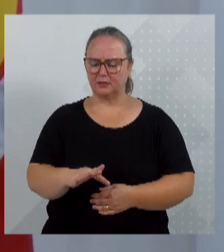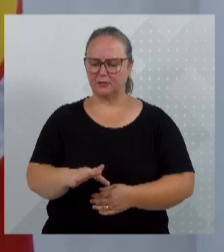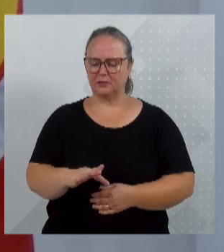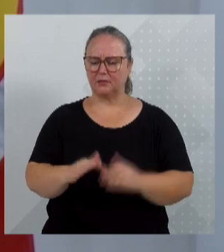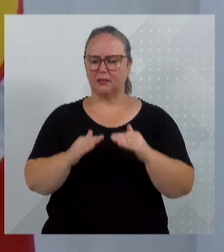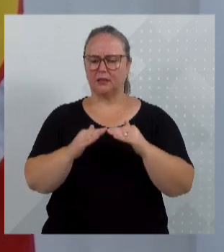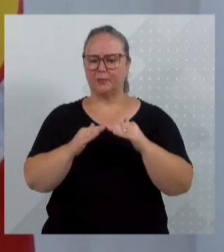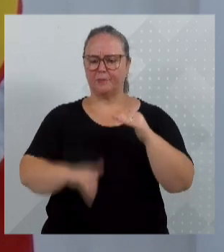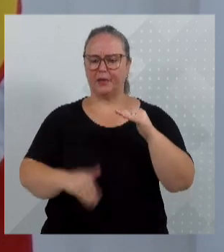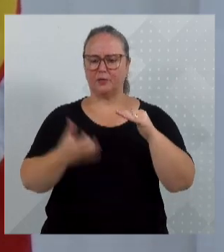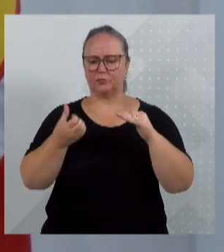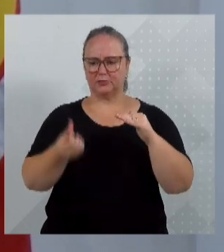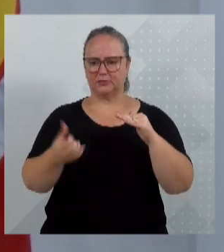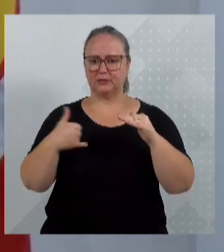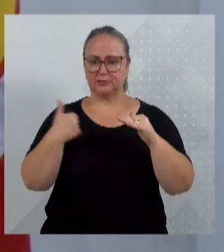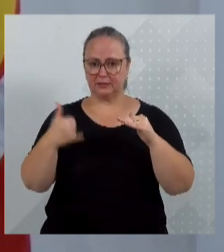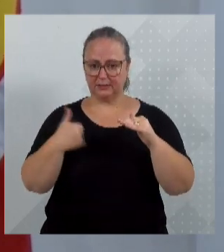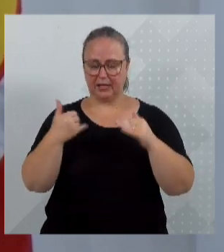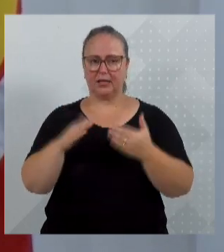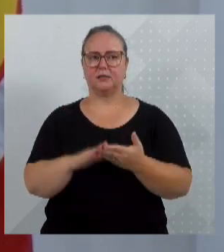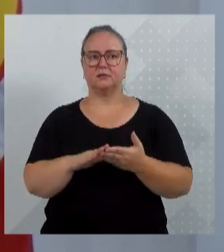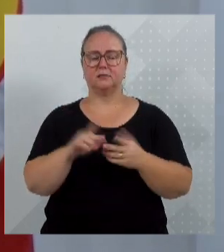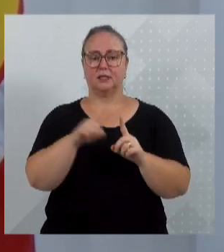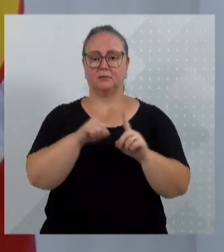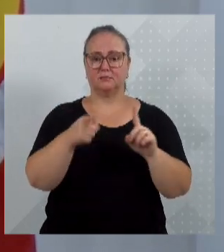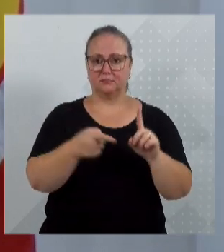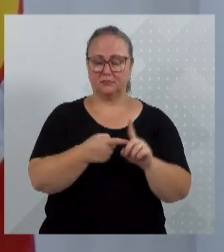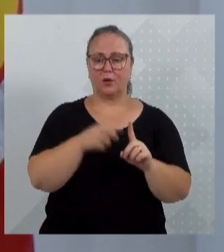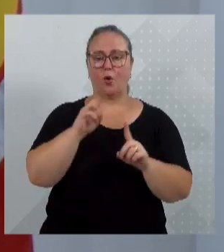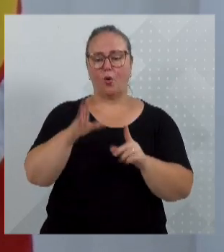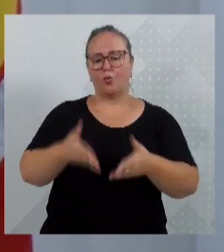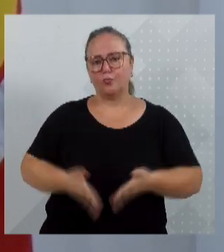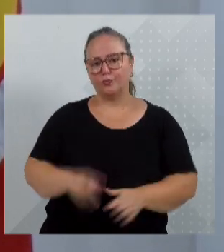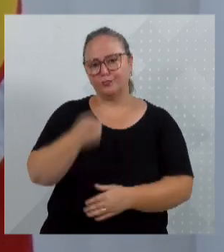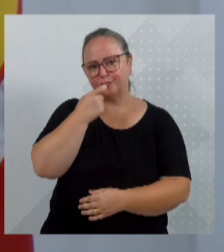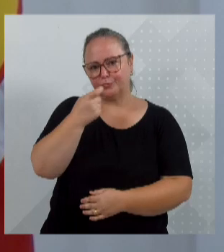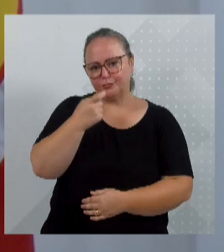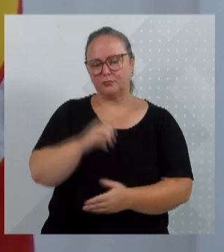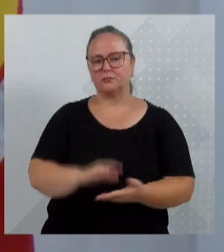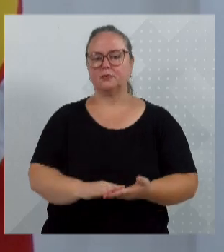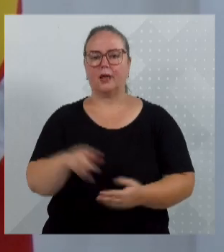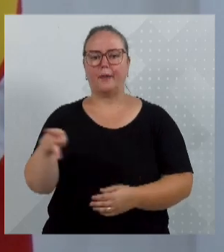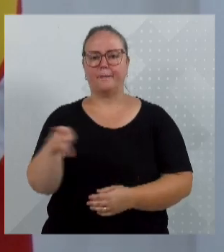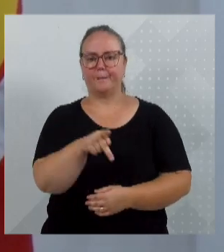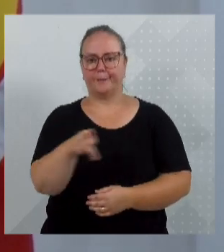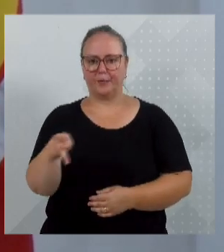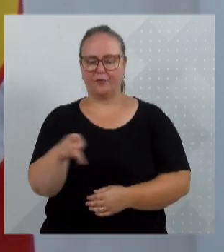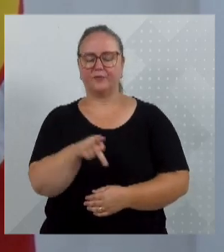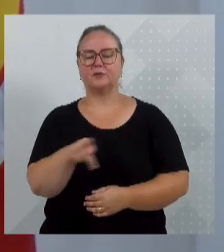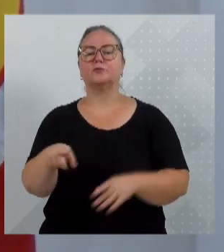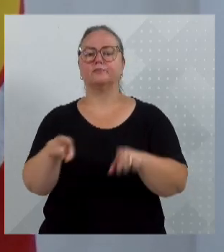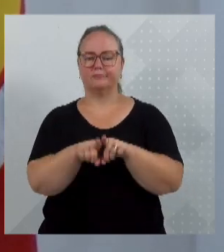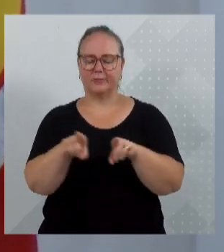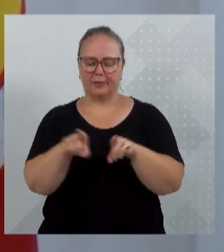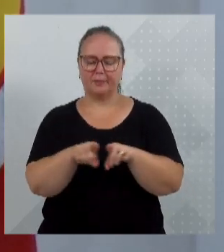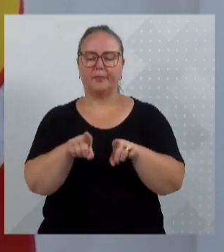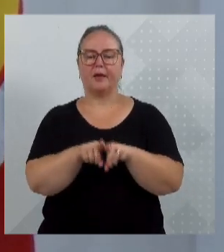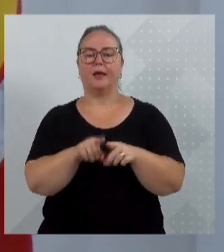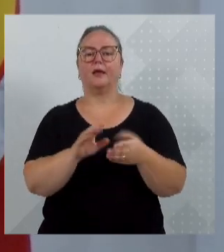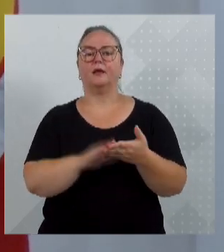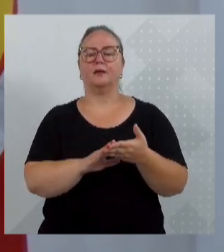menores de 6 anos, gestante, puérperas, também tem professores do ensino básico superior,